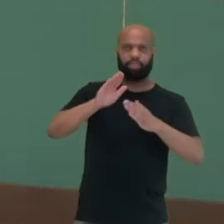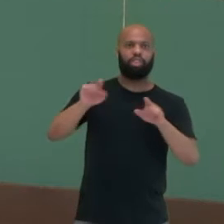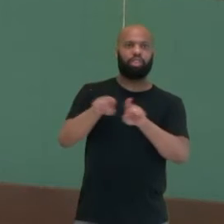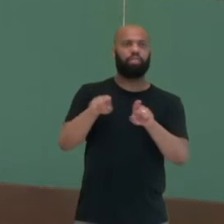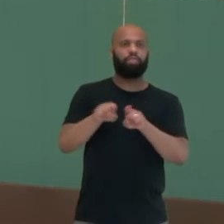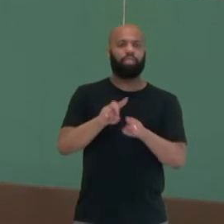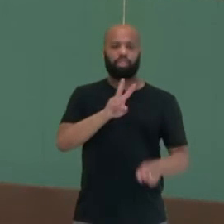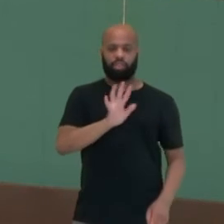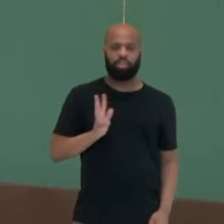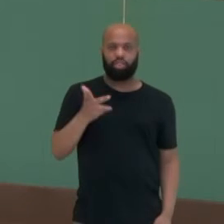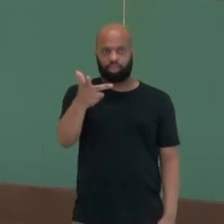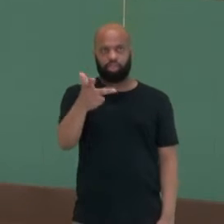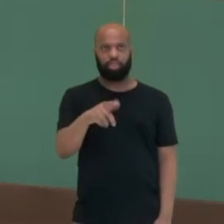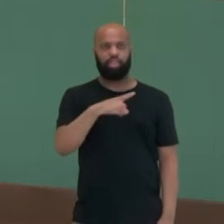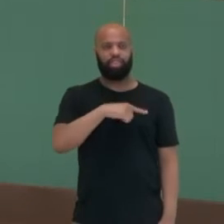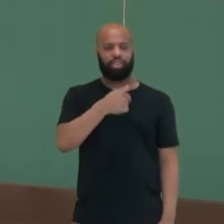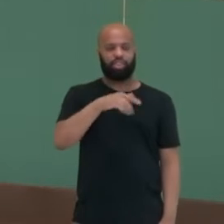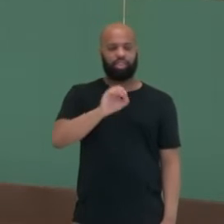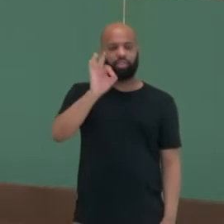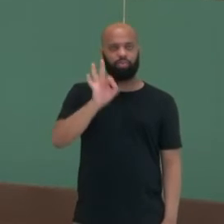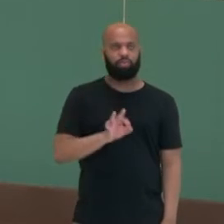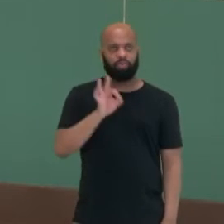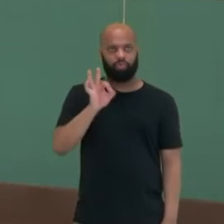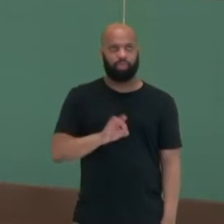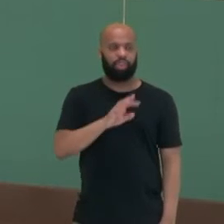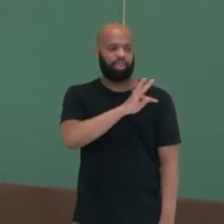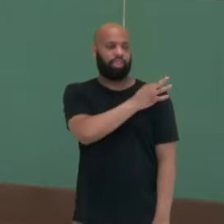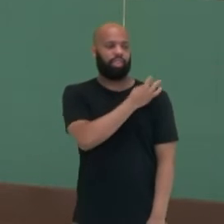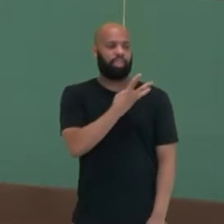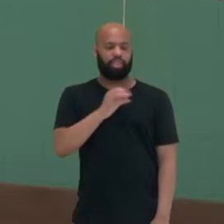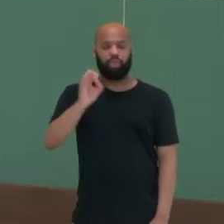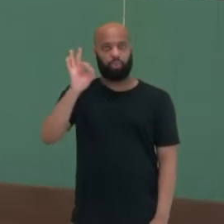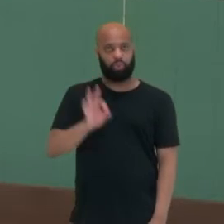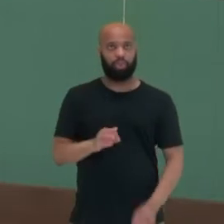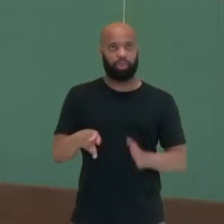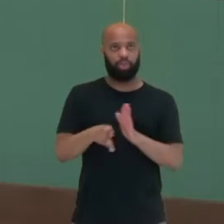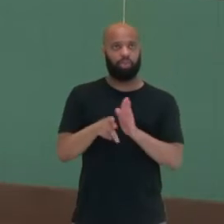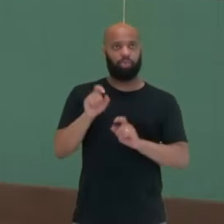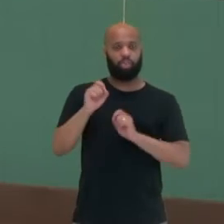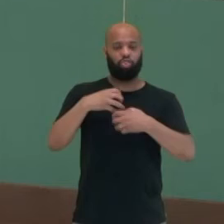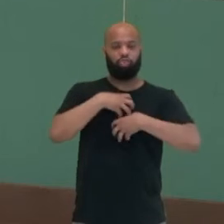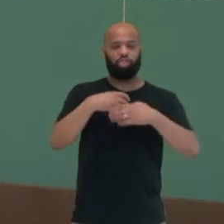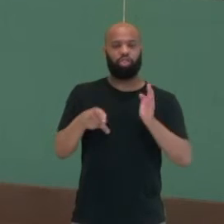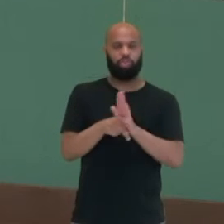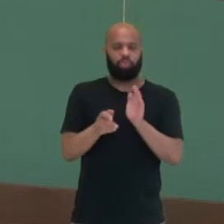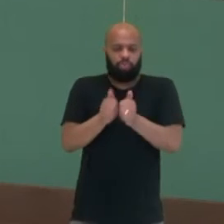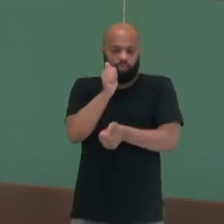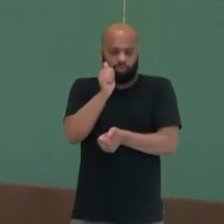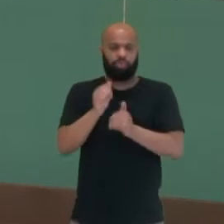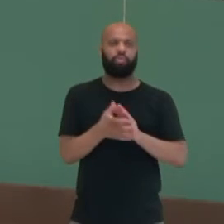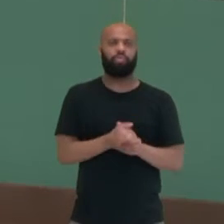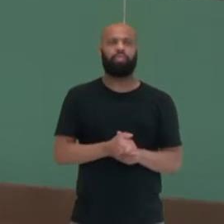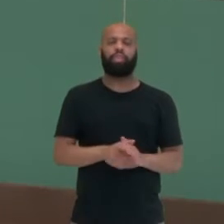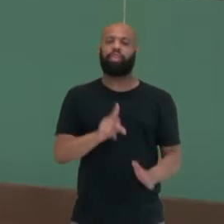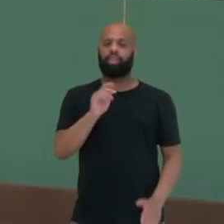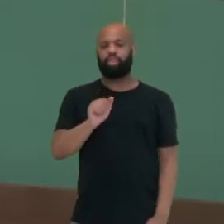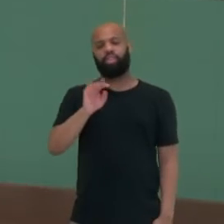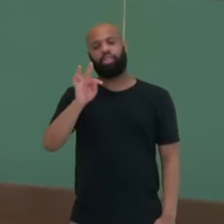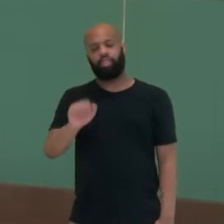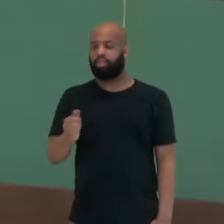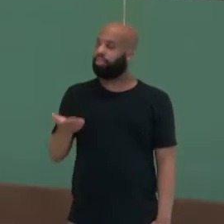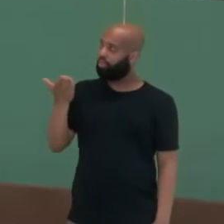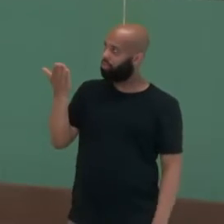dos movimentos. 70% para o desempenho técnico e 30% para o atlético. Então, é isso que conta no kata. Então, aqui no